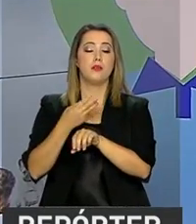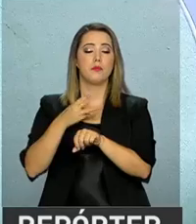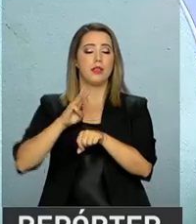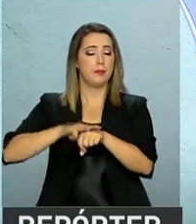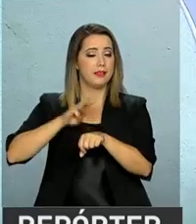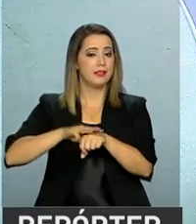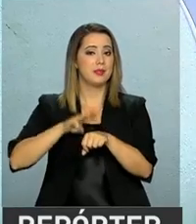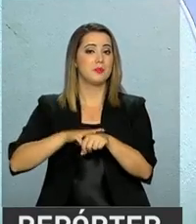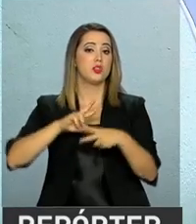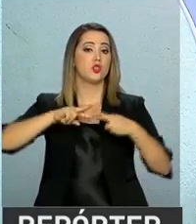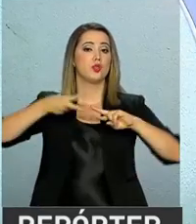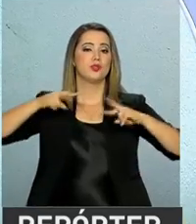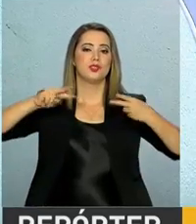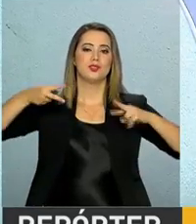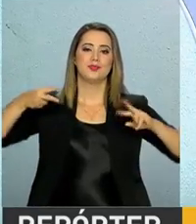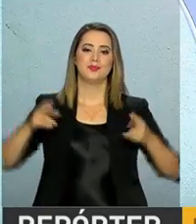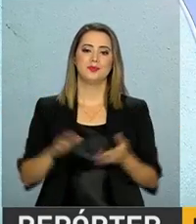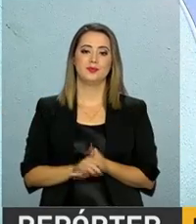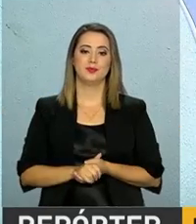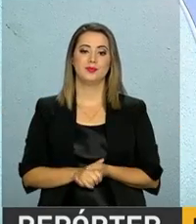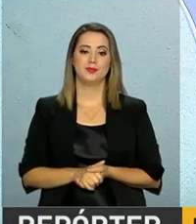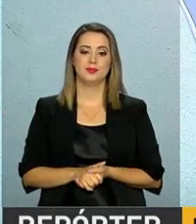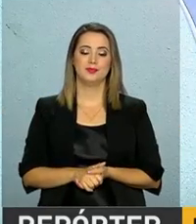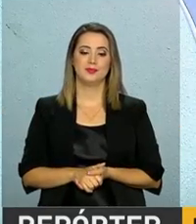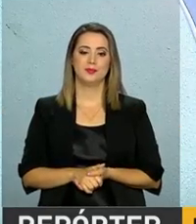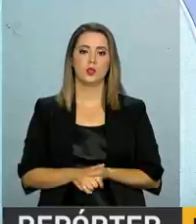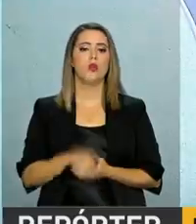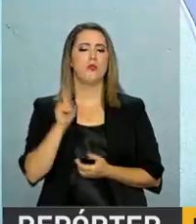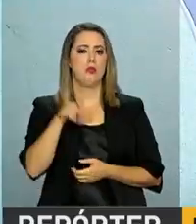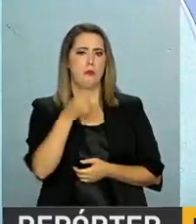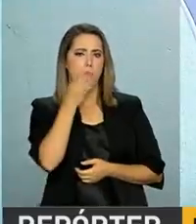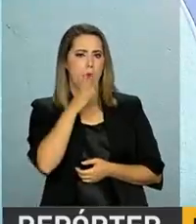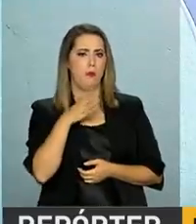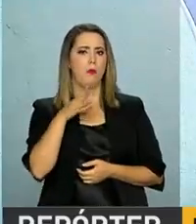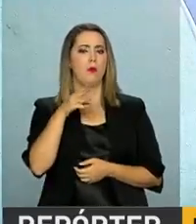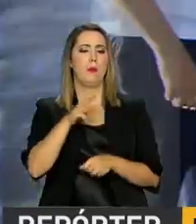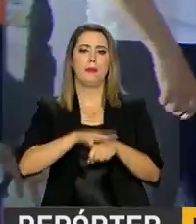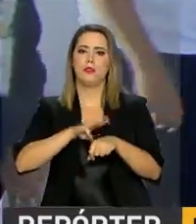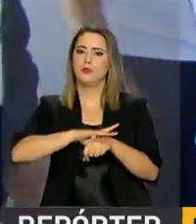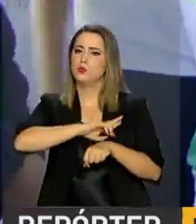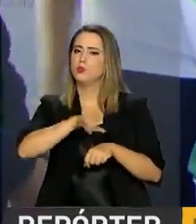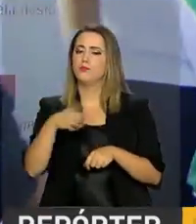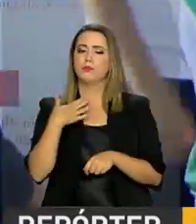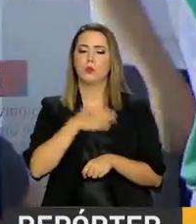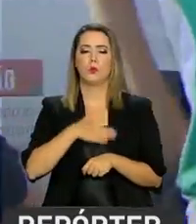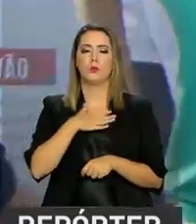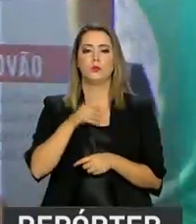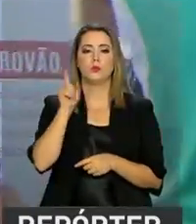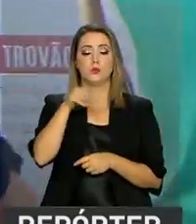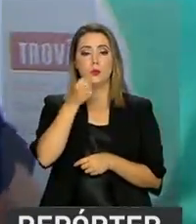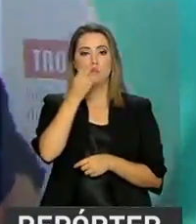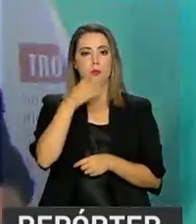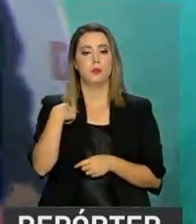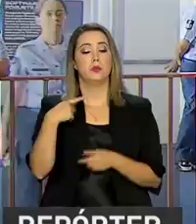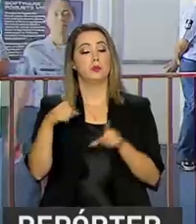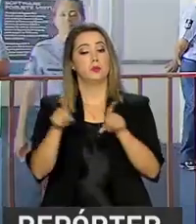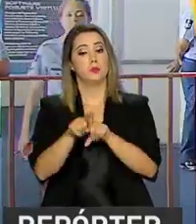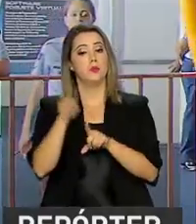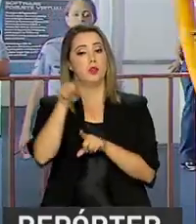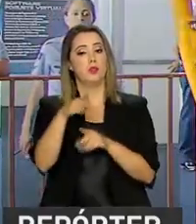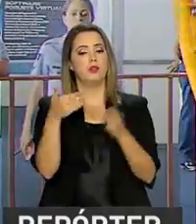genética. A matemática pode ser bem interessante mesmo. A gente pode fazer coisas que a gente nem pensa que pode fazer com a matemática. Até domingo, governos,